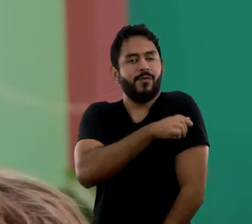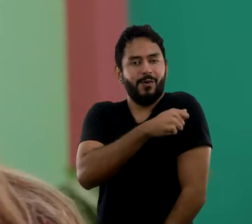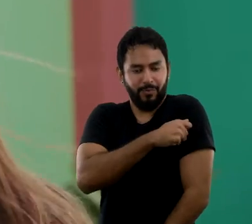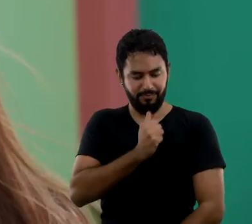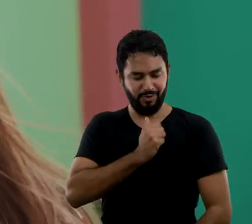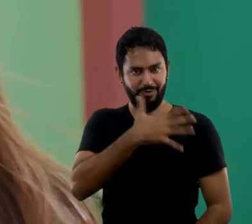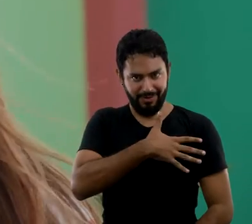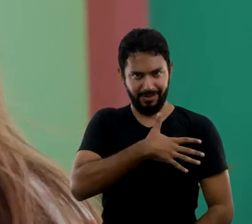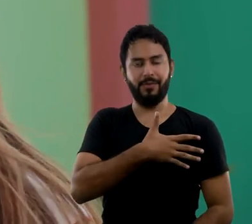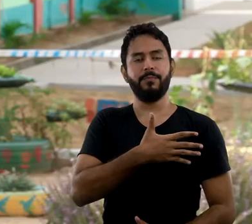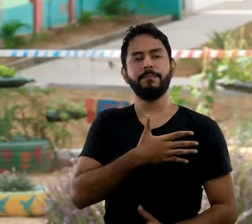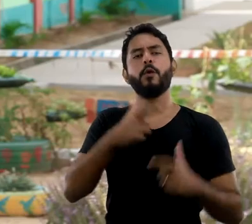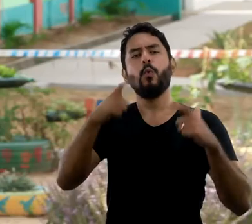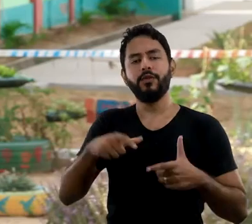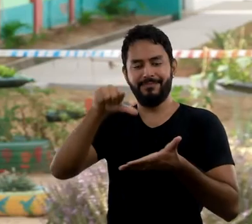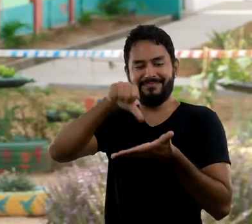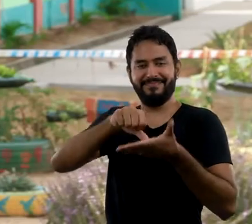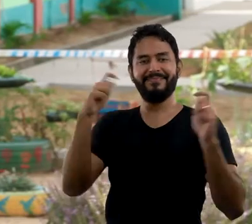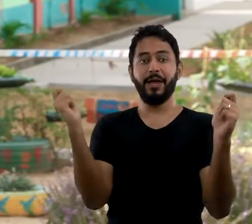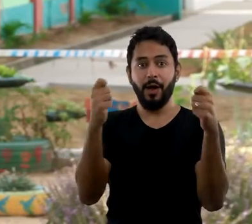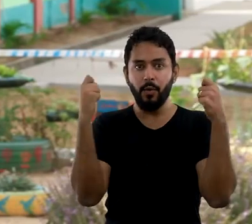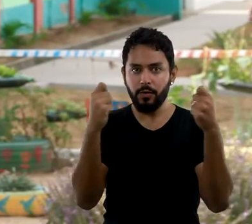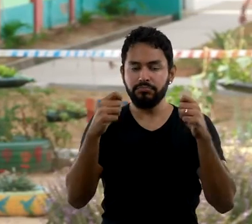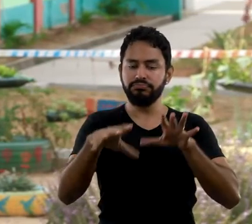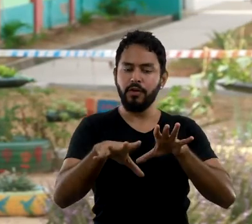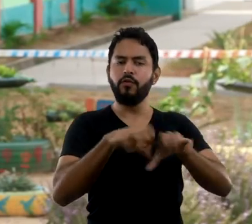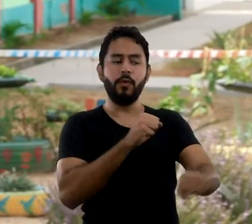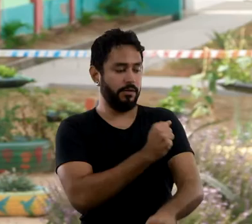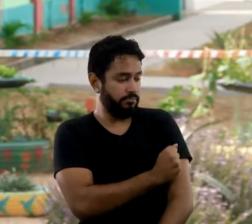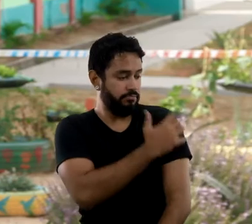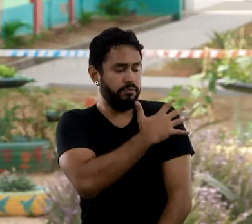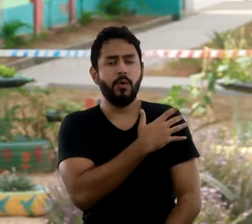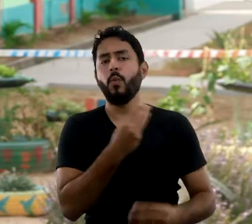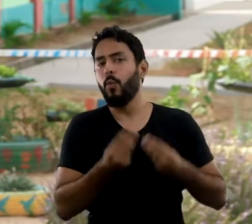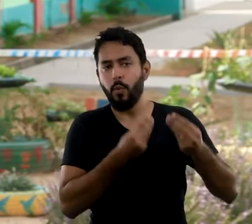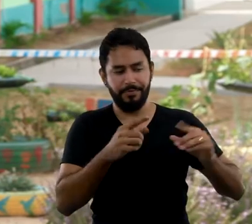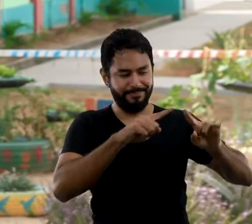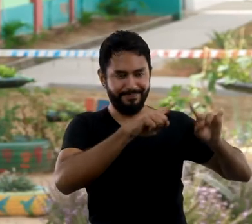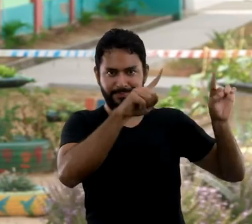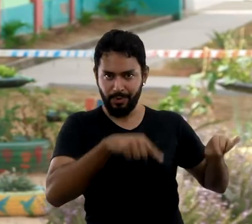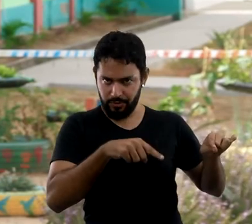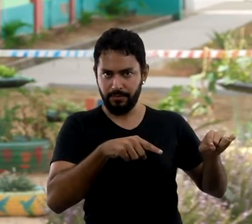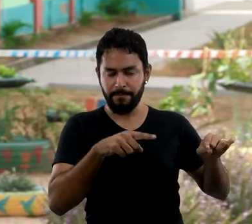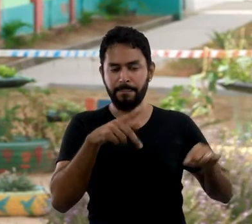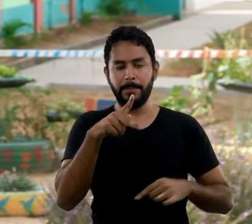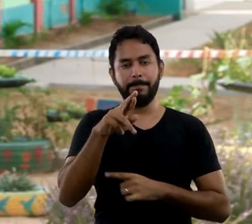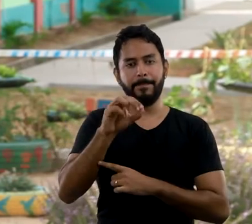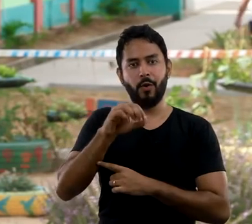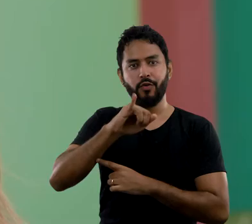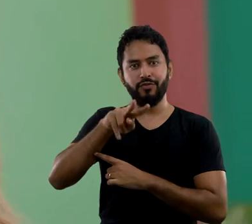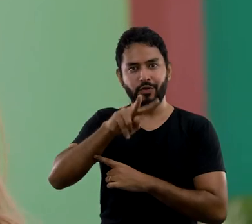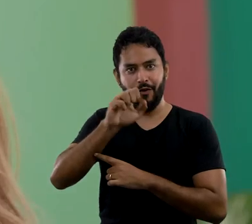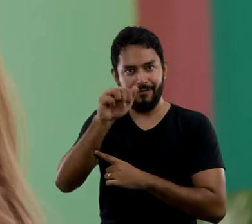campus caruaru concluir o ensino fundamental e um programa chamado projovem urbano e fiz um